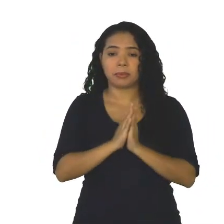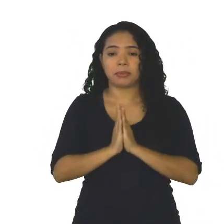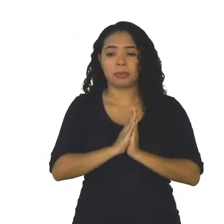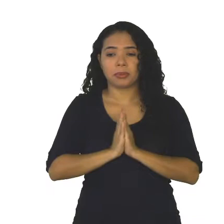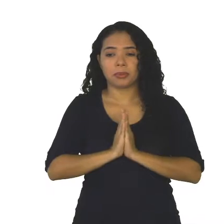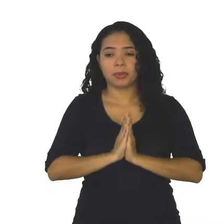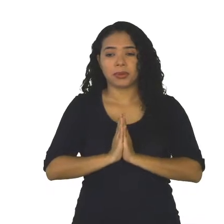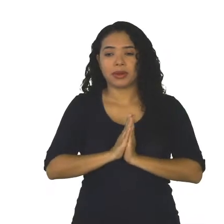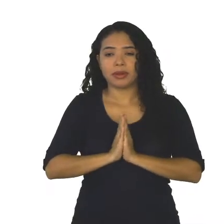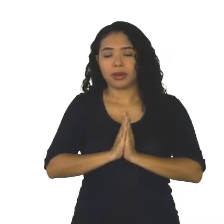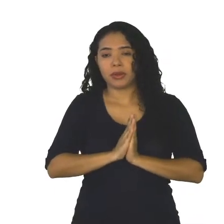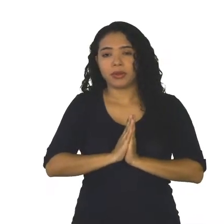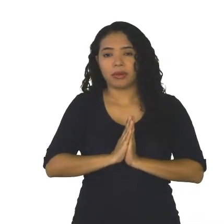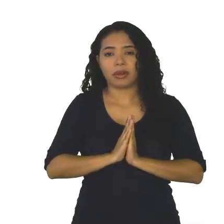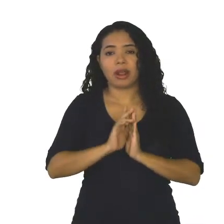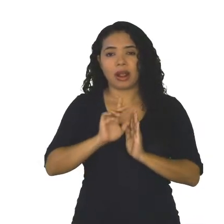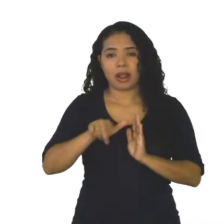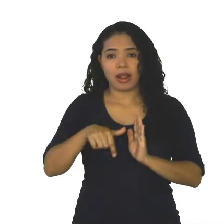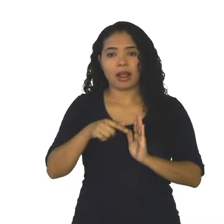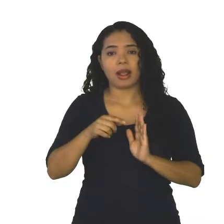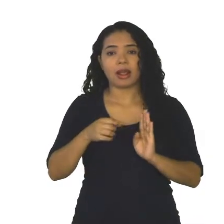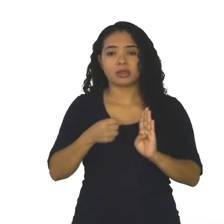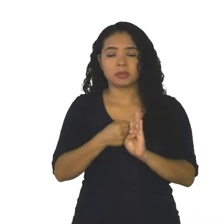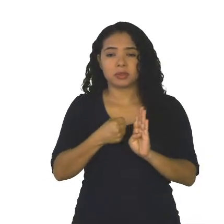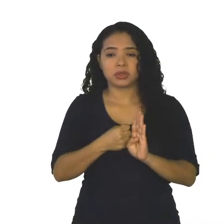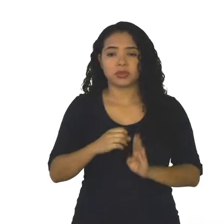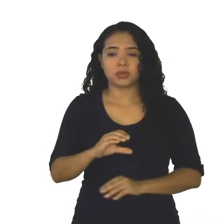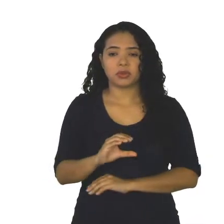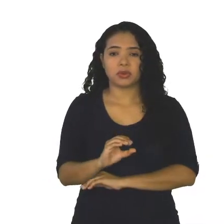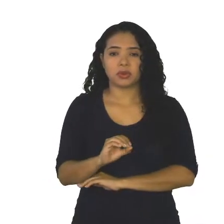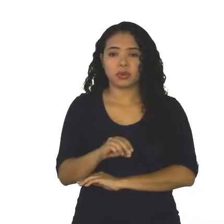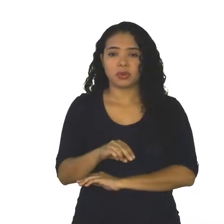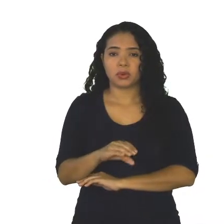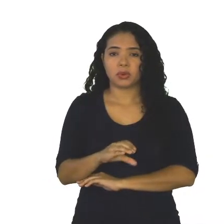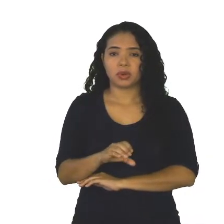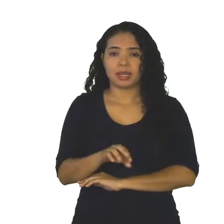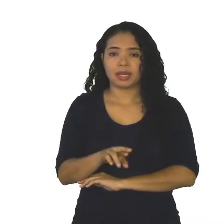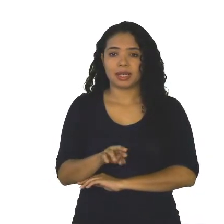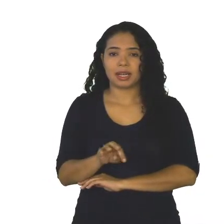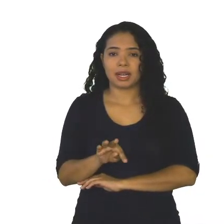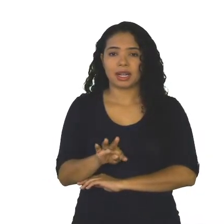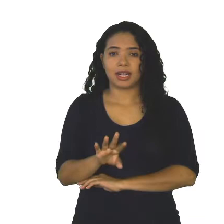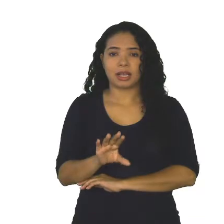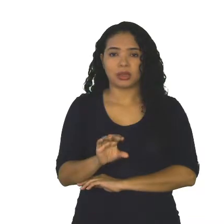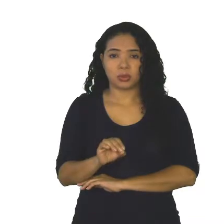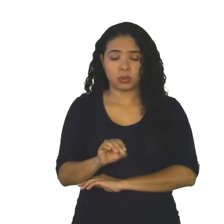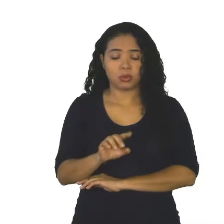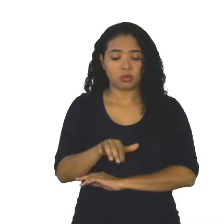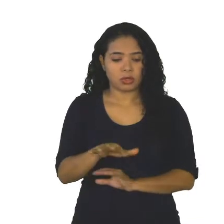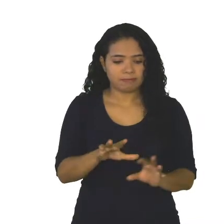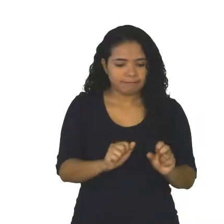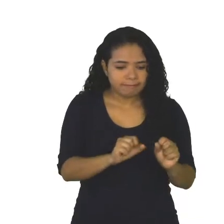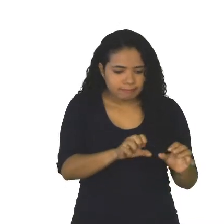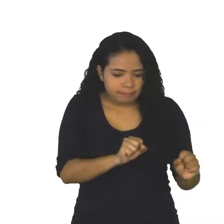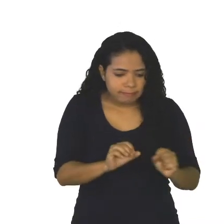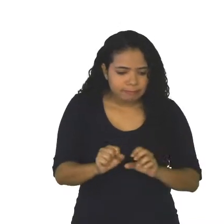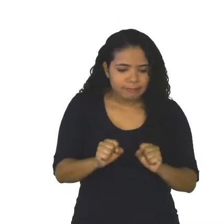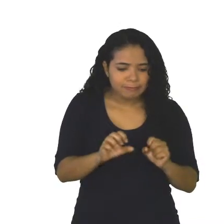é um substantivo concreto, né? Que você está vendo ali, você está tocando, ele existe ali realmente, né?